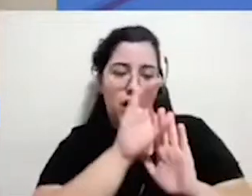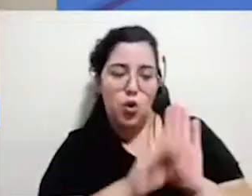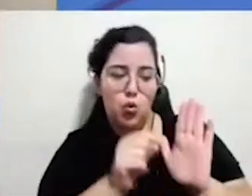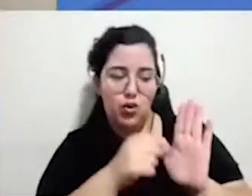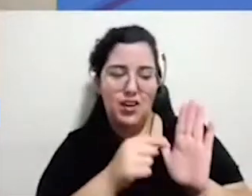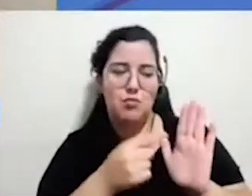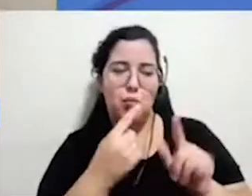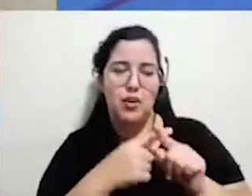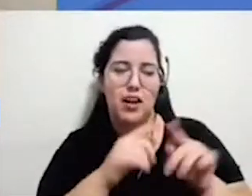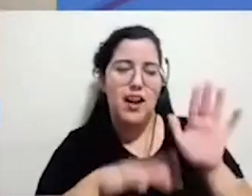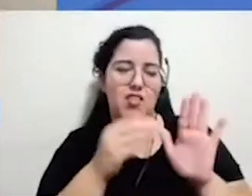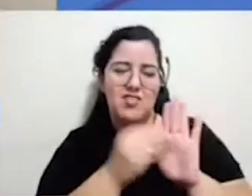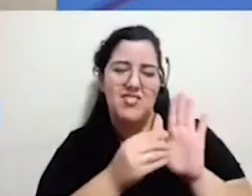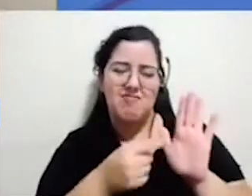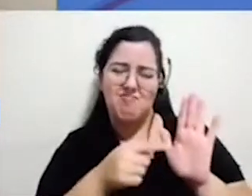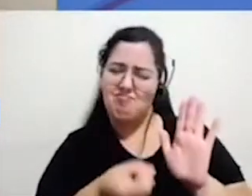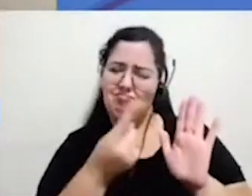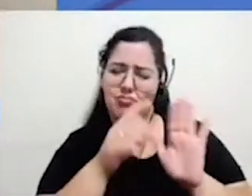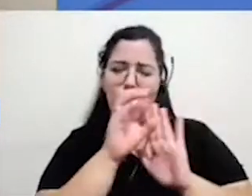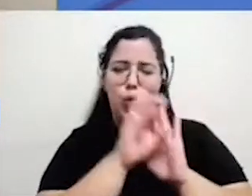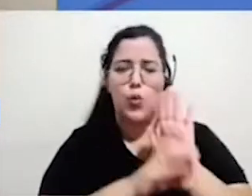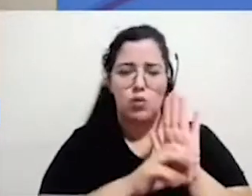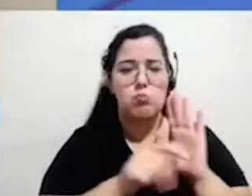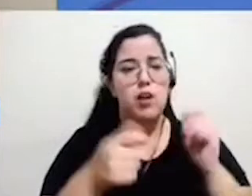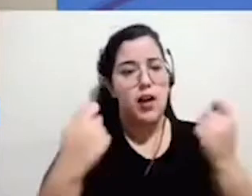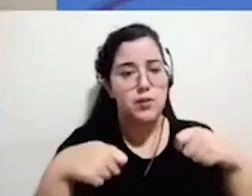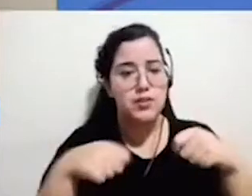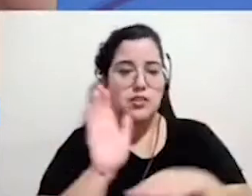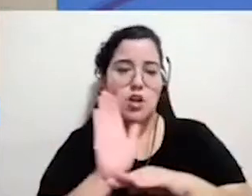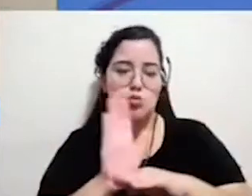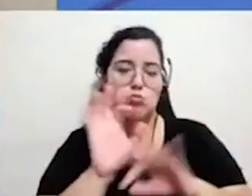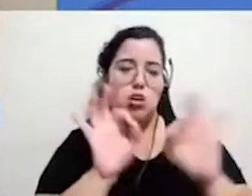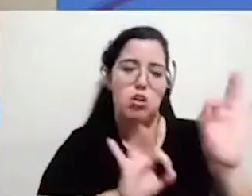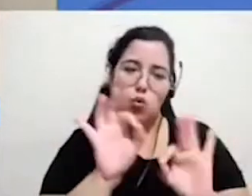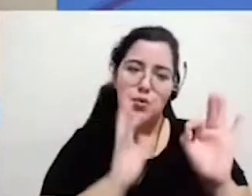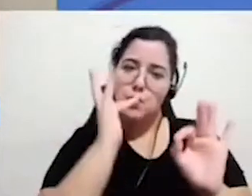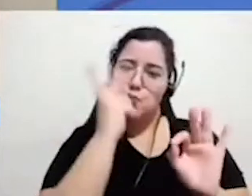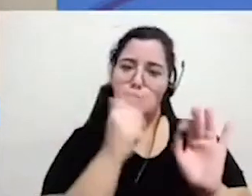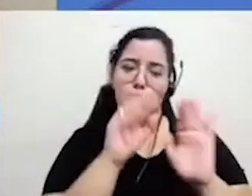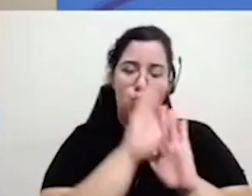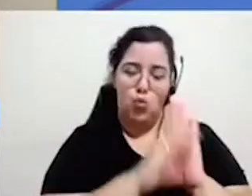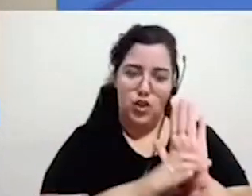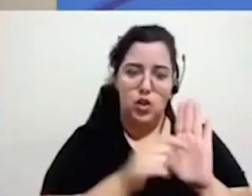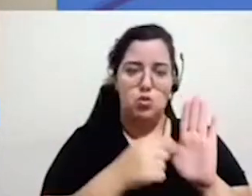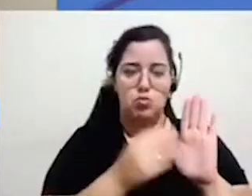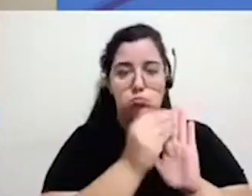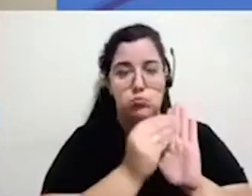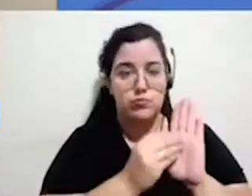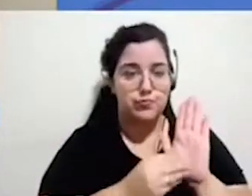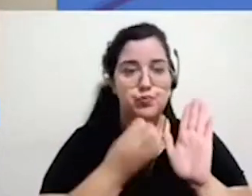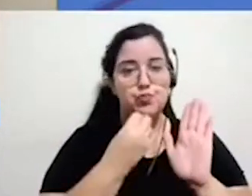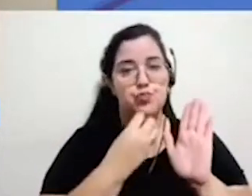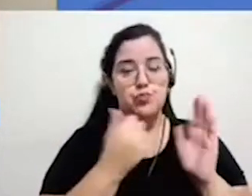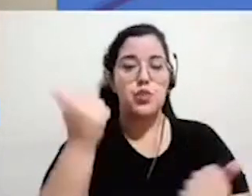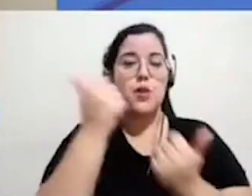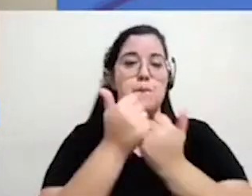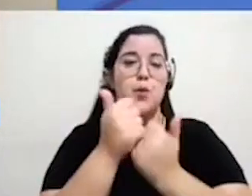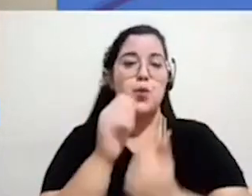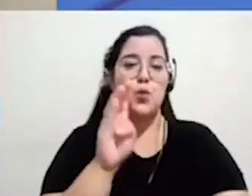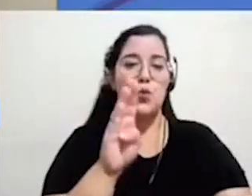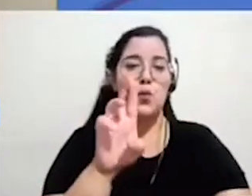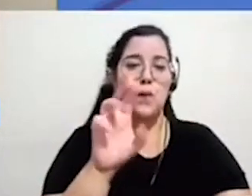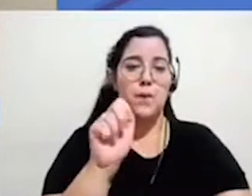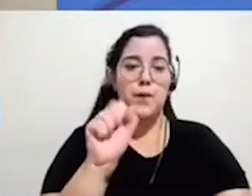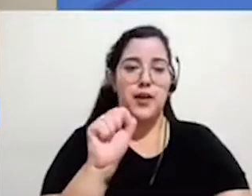assim, novos currículos bastante atualizados, né, que foram produzidos com esse apoio da Brascom, começam